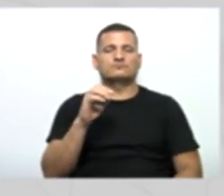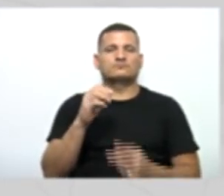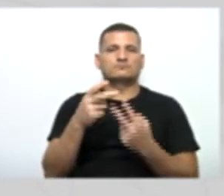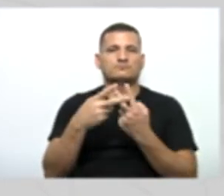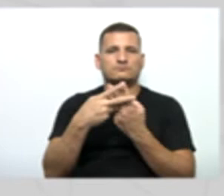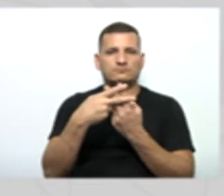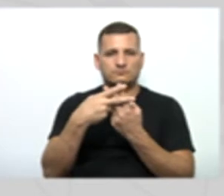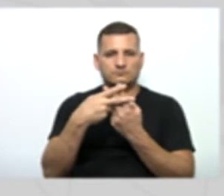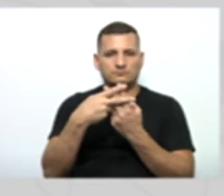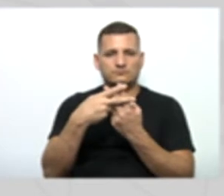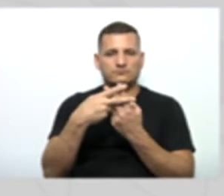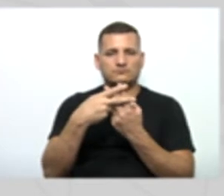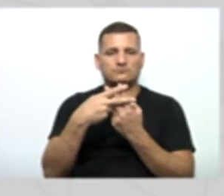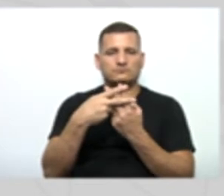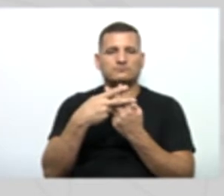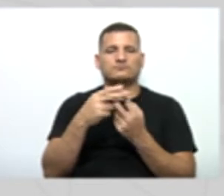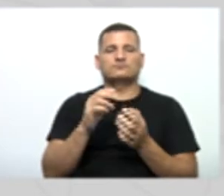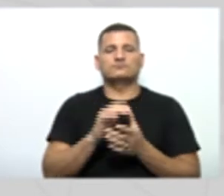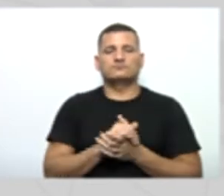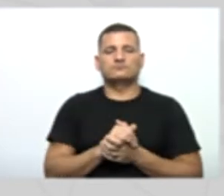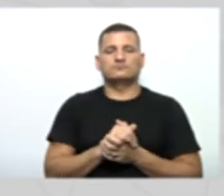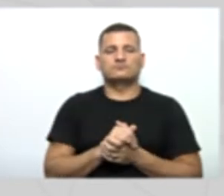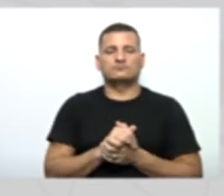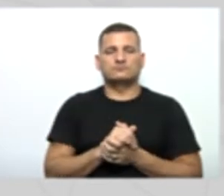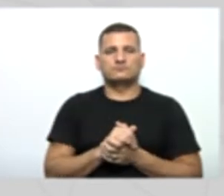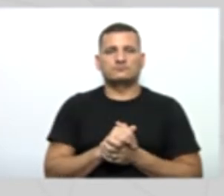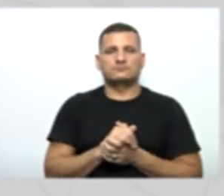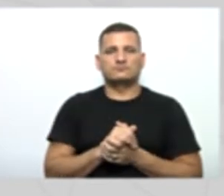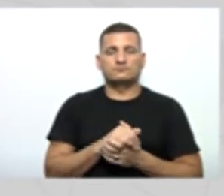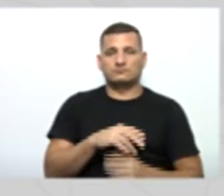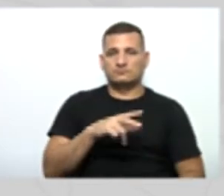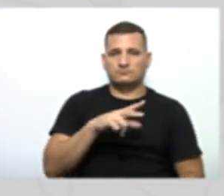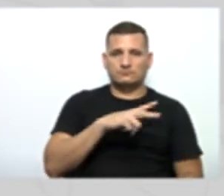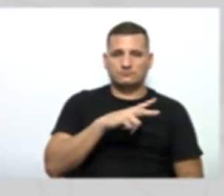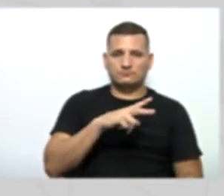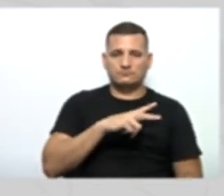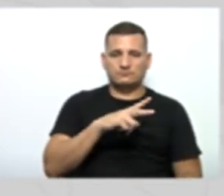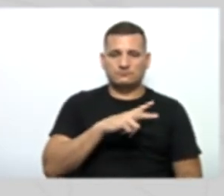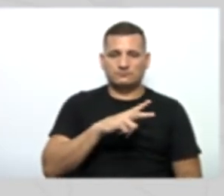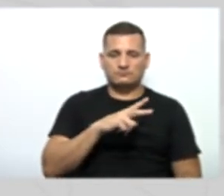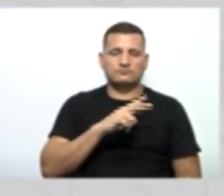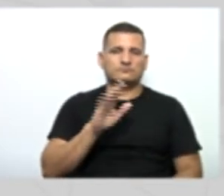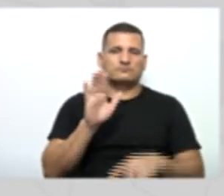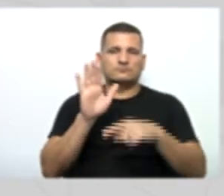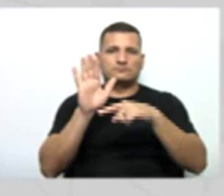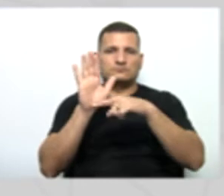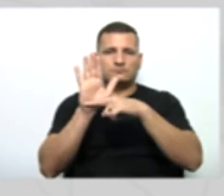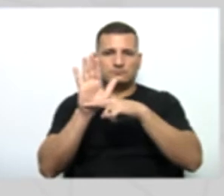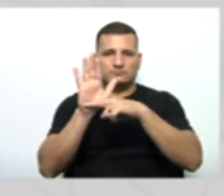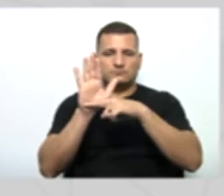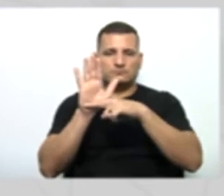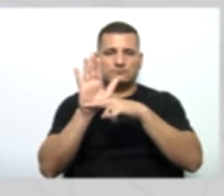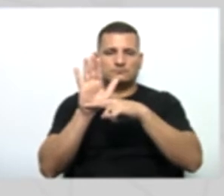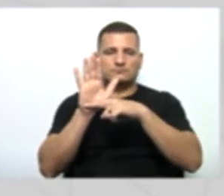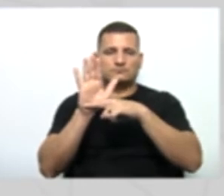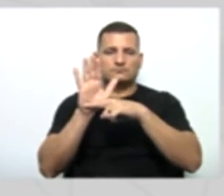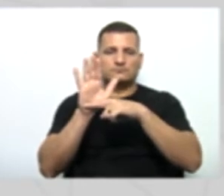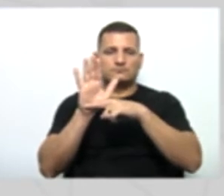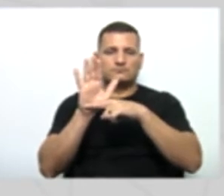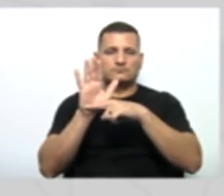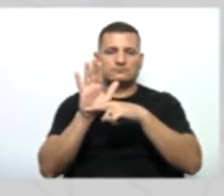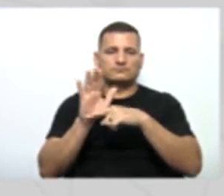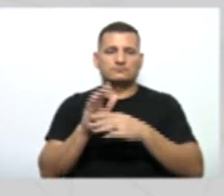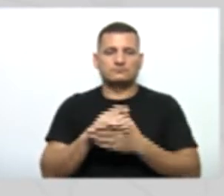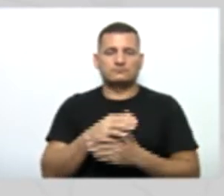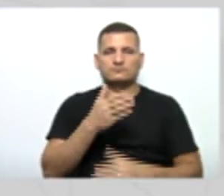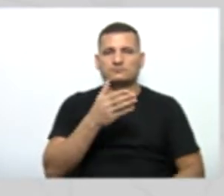ou hashtag, né? E o modo privado, representado pelo sinal de menos, né? Isso, temos o nosso exemplo aqui embaixo